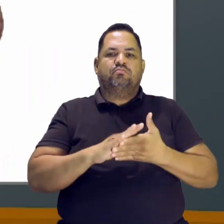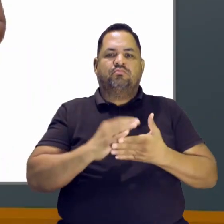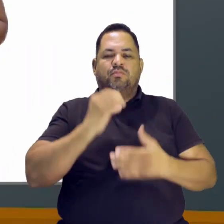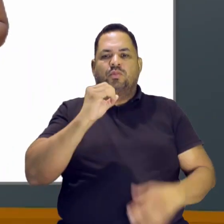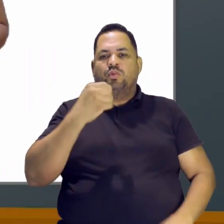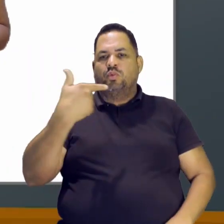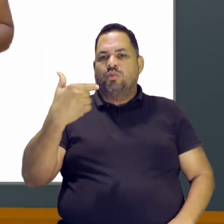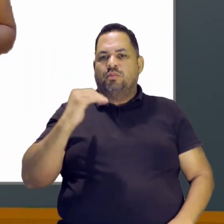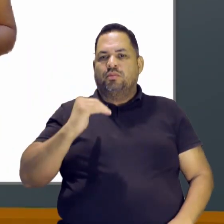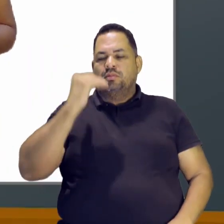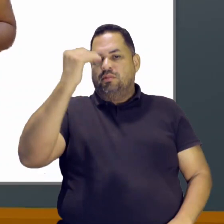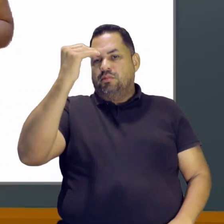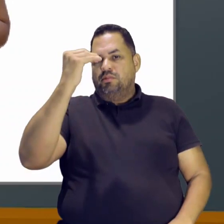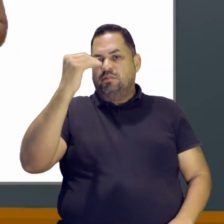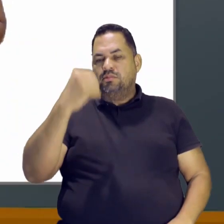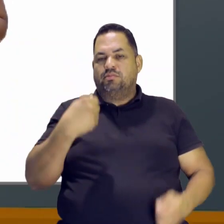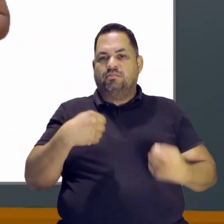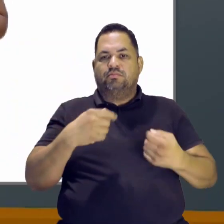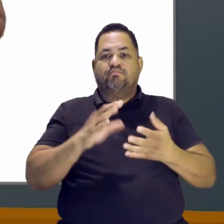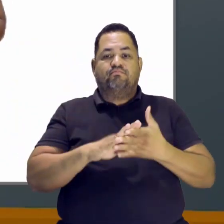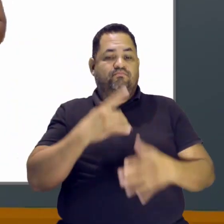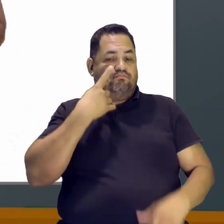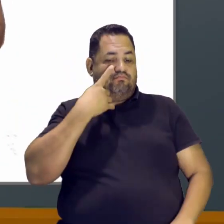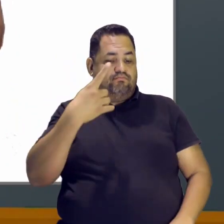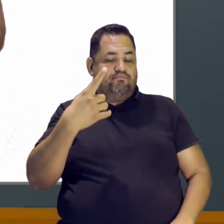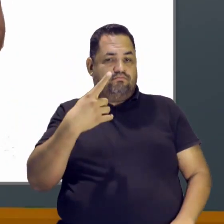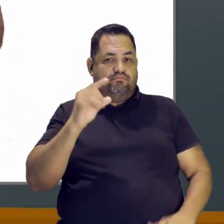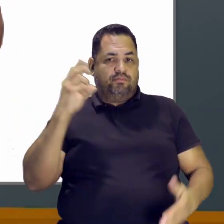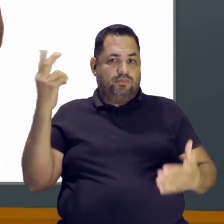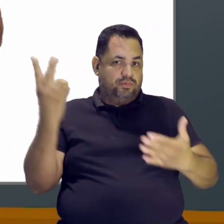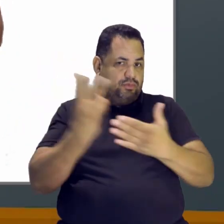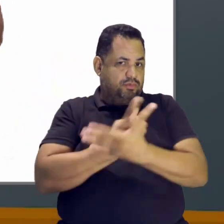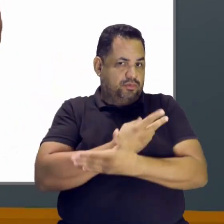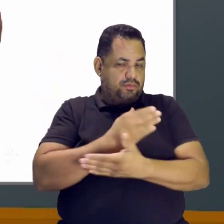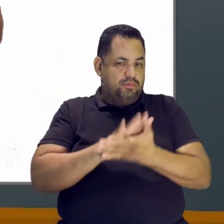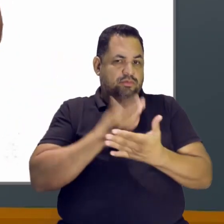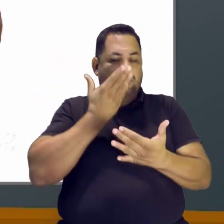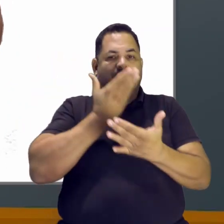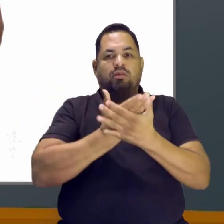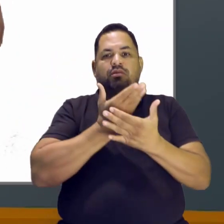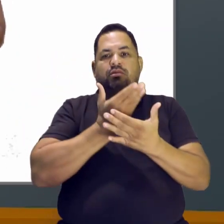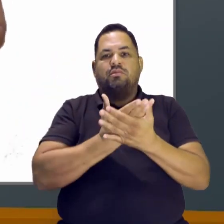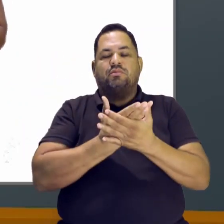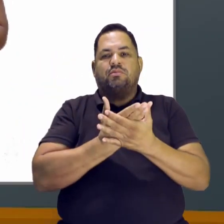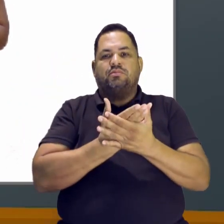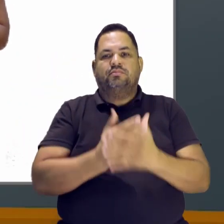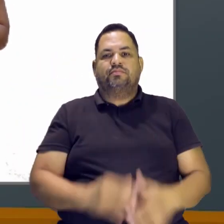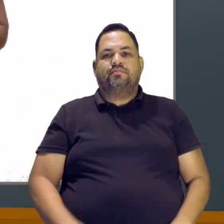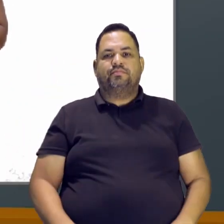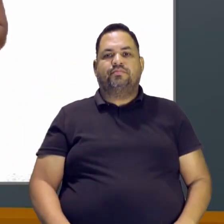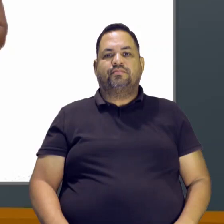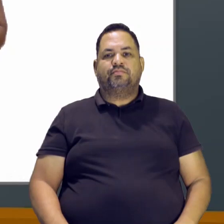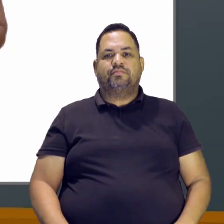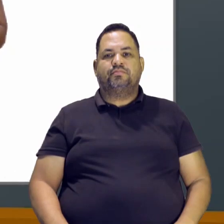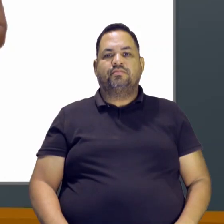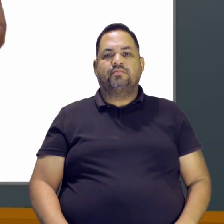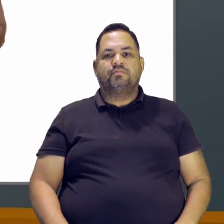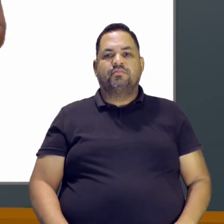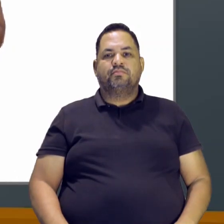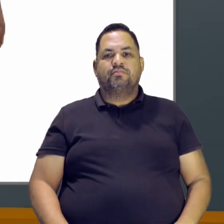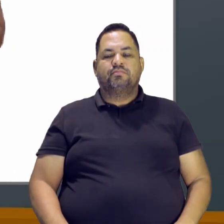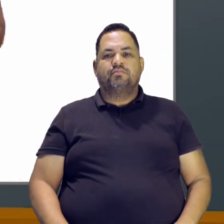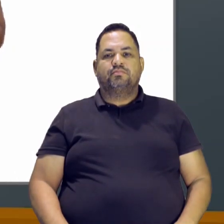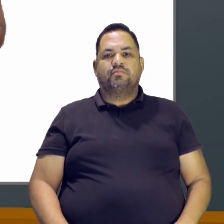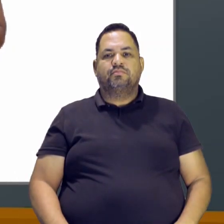oxigênio mais alta, eu tenho que observar essas nuances que a gente viu aí na aula, tá? No caso do tipo 1, ela